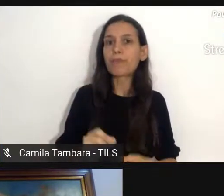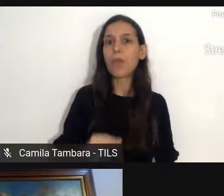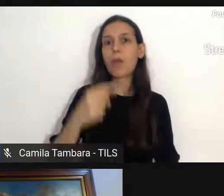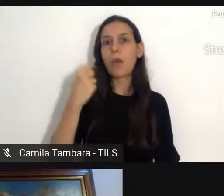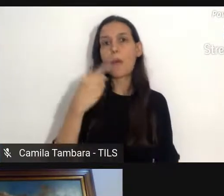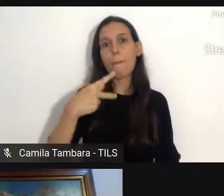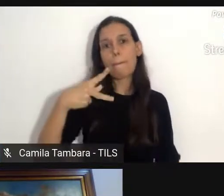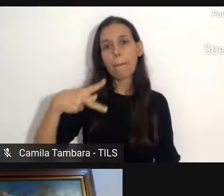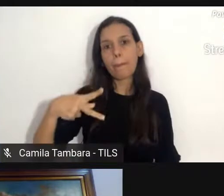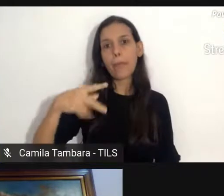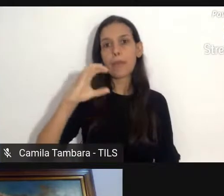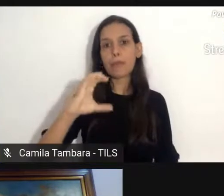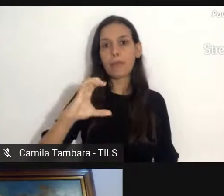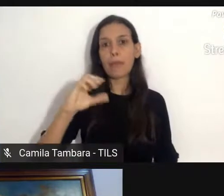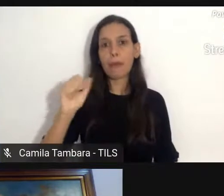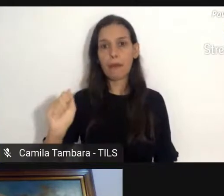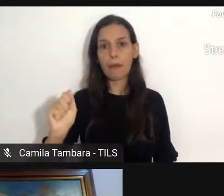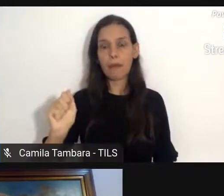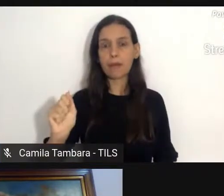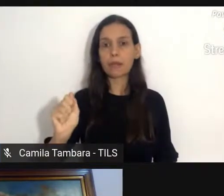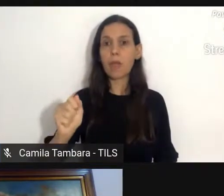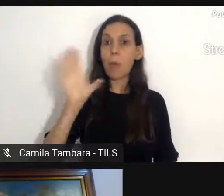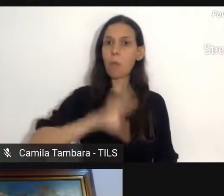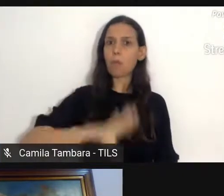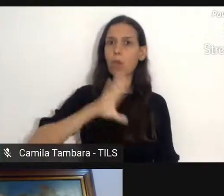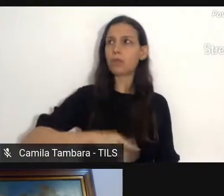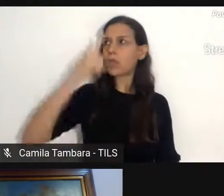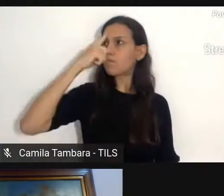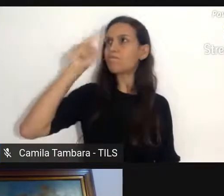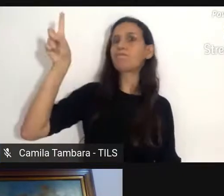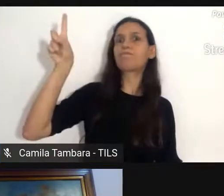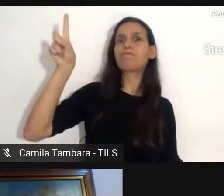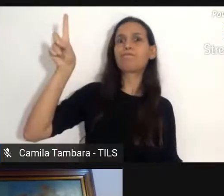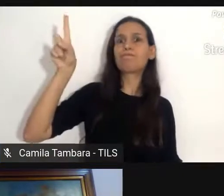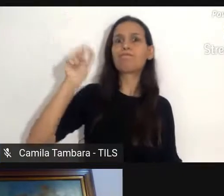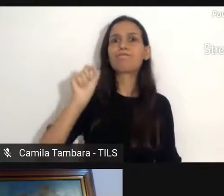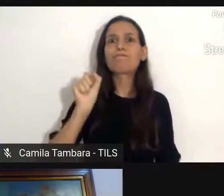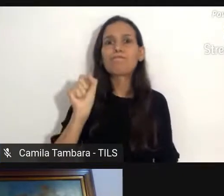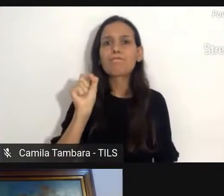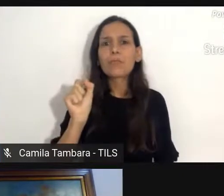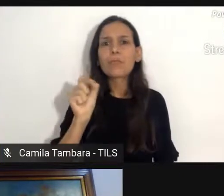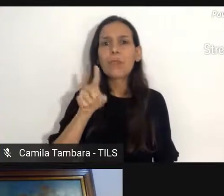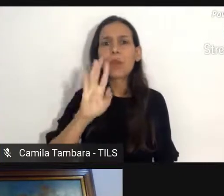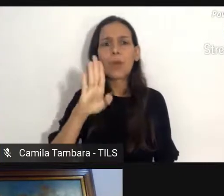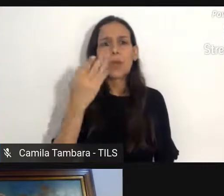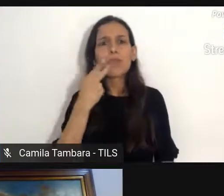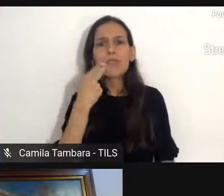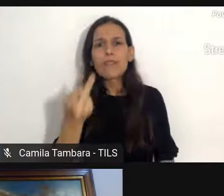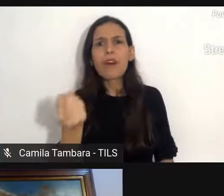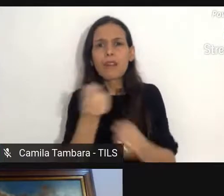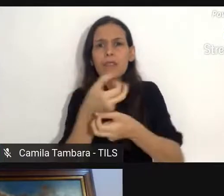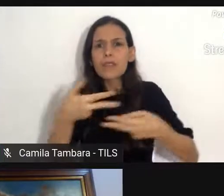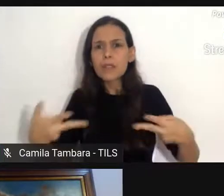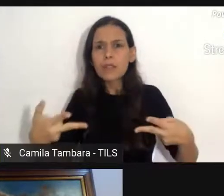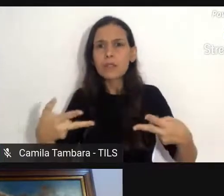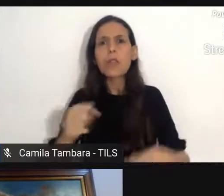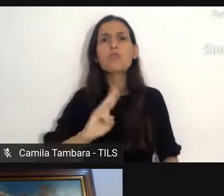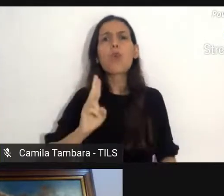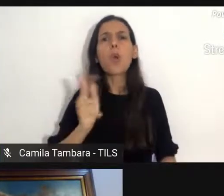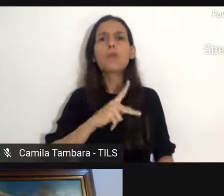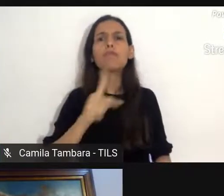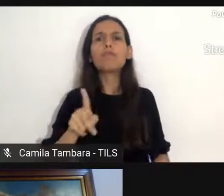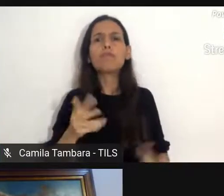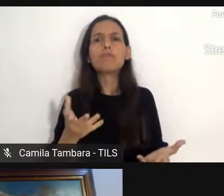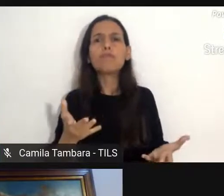de língua portuguesa teve uma ideia, né? Então, assim, quando você diz isso para mim, como é o nome dela, Érico? De